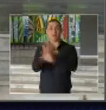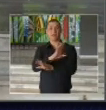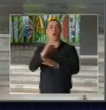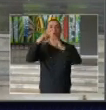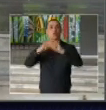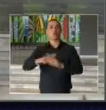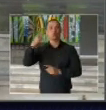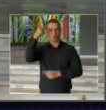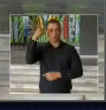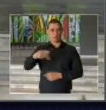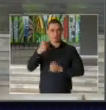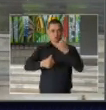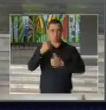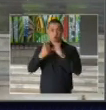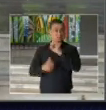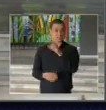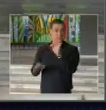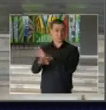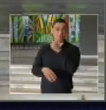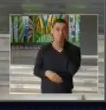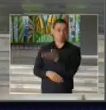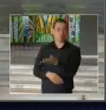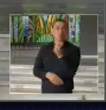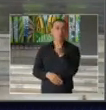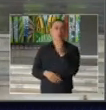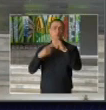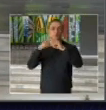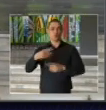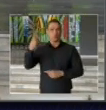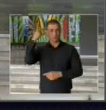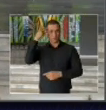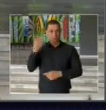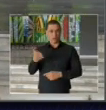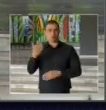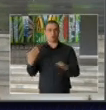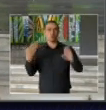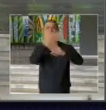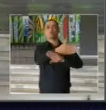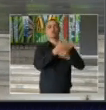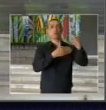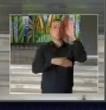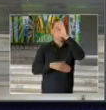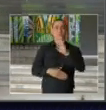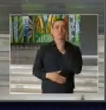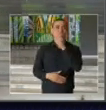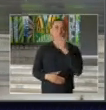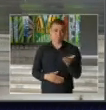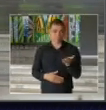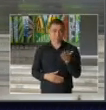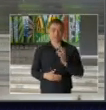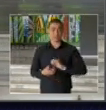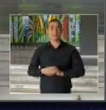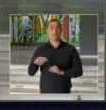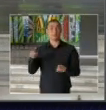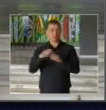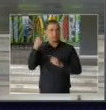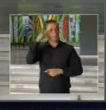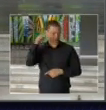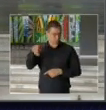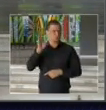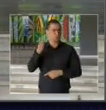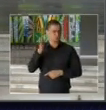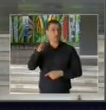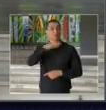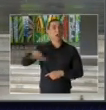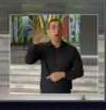O gaúcho acabou. Qual a diferença do Paulistão pro gaúcho? Vamos ver. Não estou dizendo assim em quesito ser humano, em quesito de saúde.